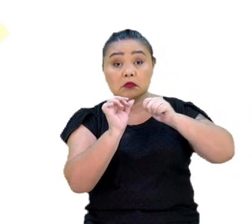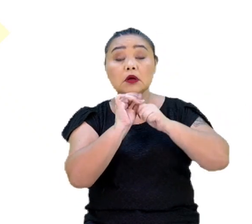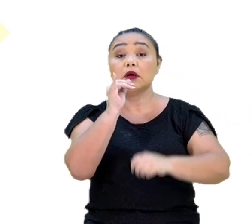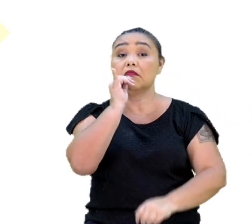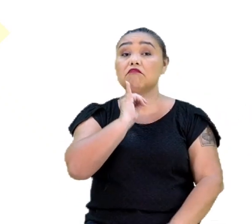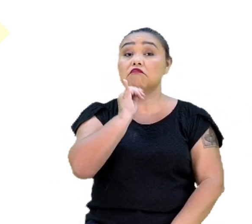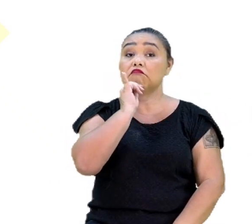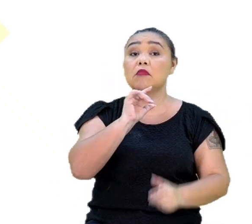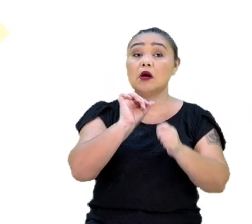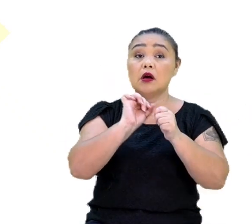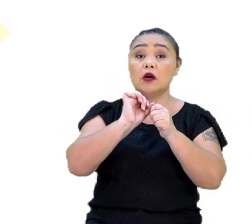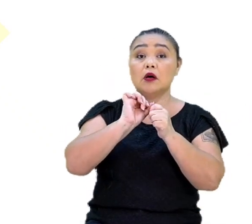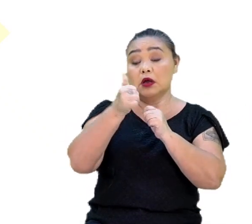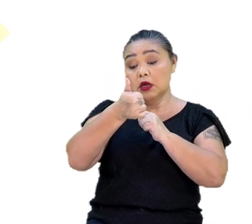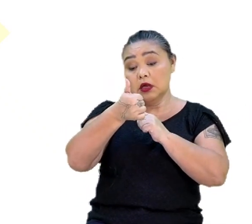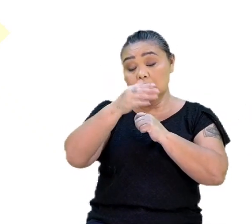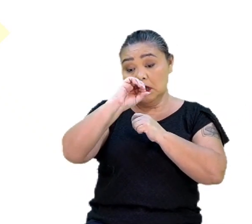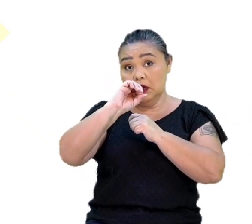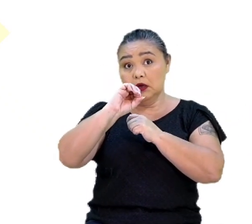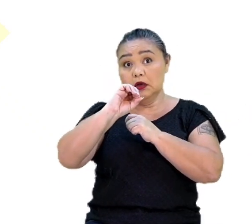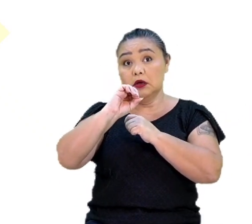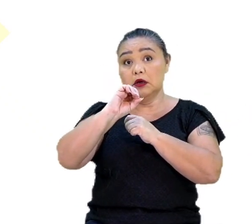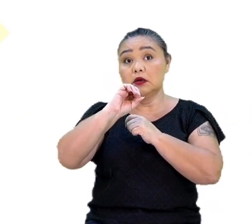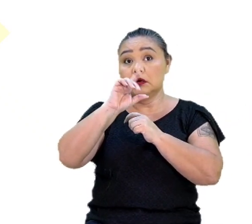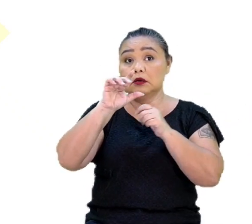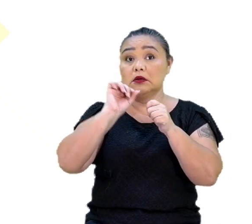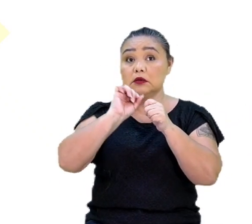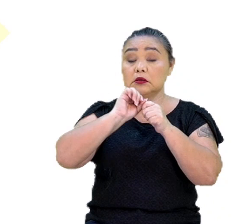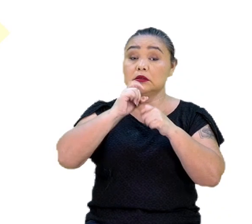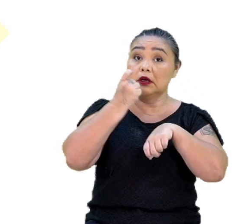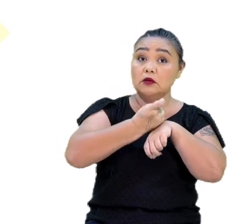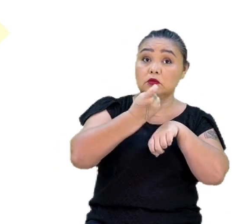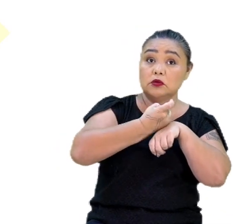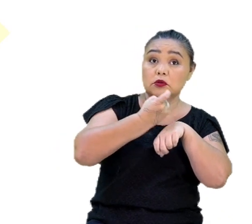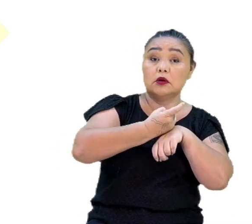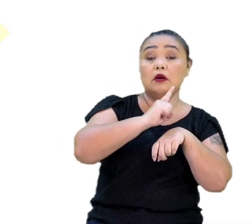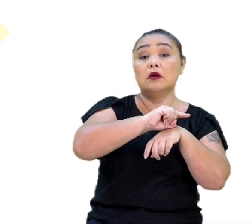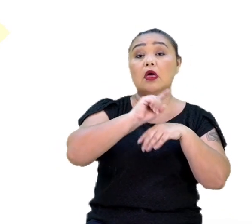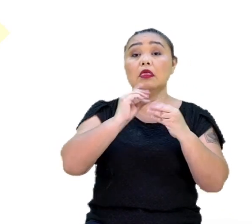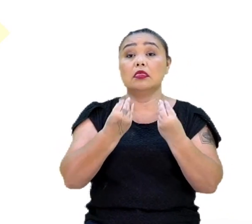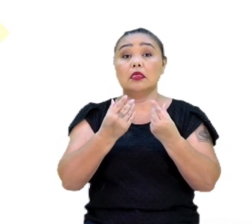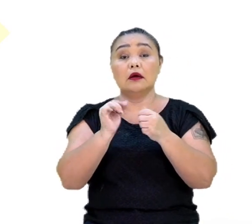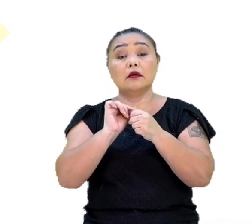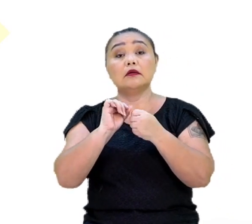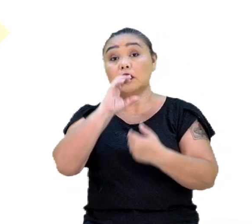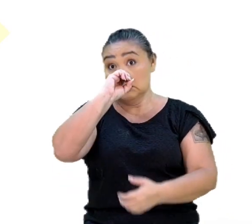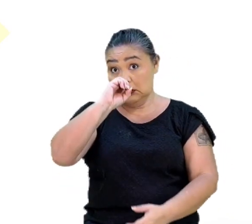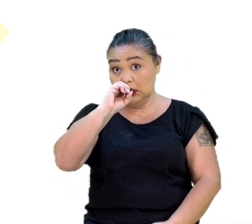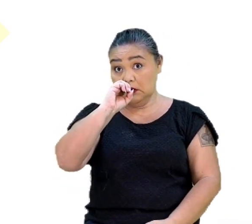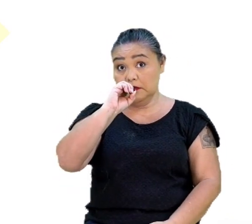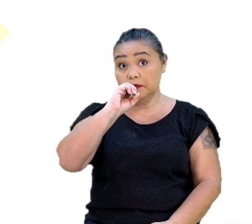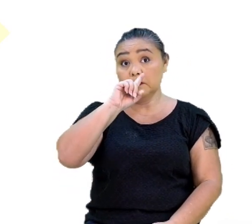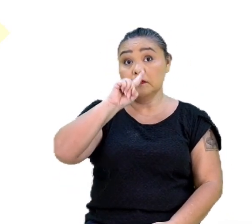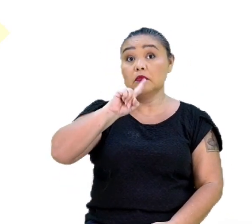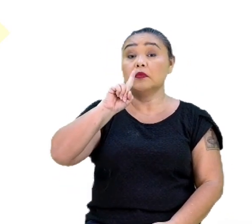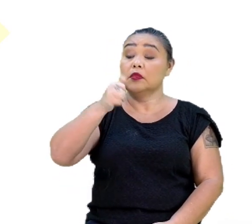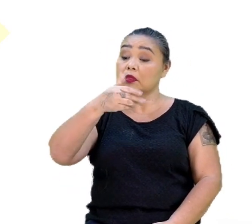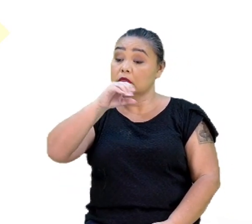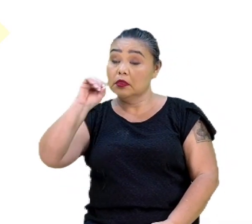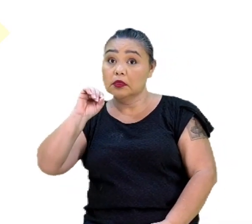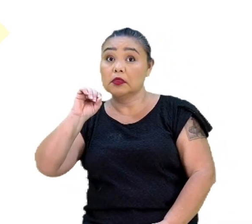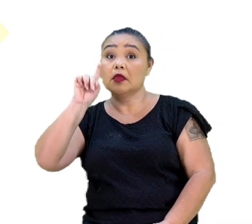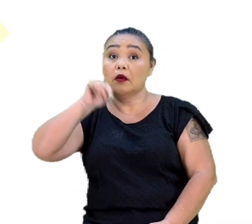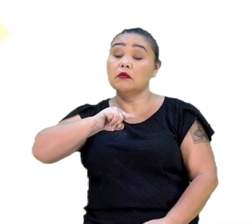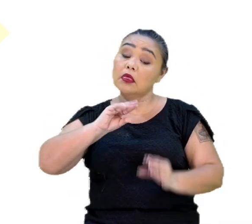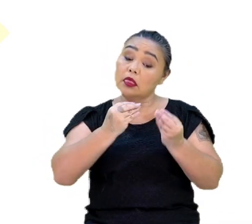que a 100 graus Celsius a água sai do sólido para o líquido, a 0 graus Celsius, e a 100 graus Celsius do líquido